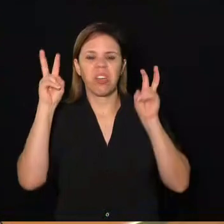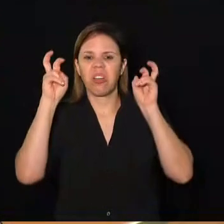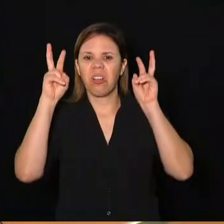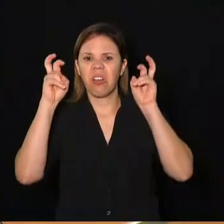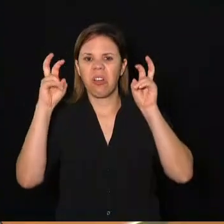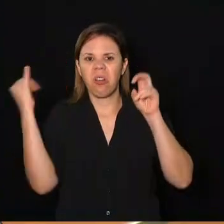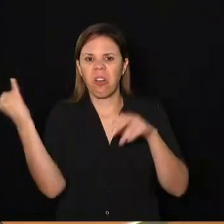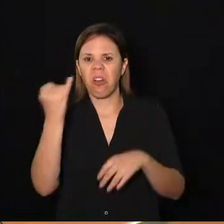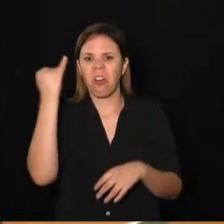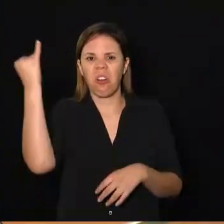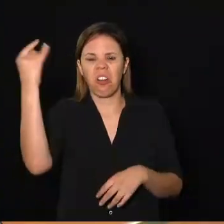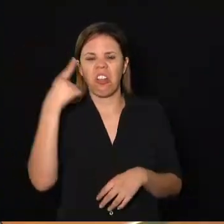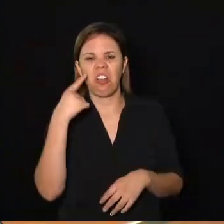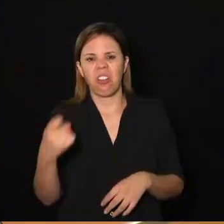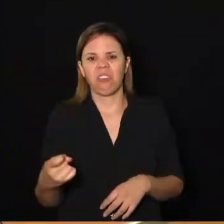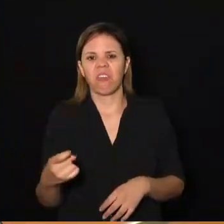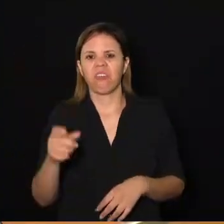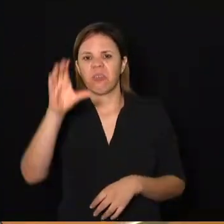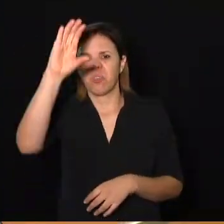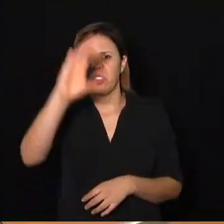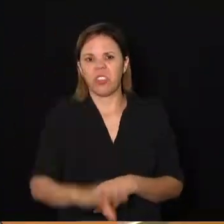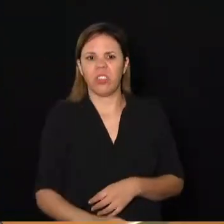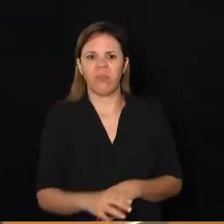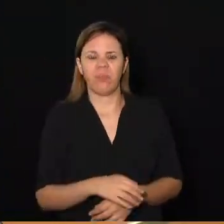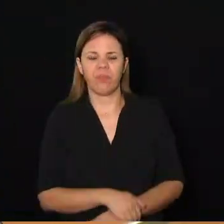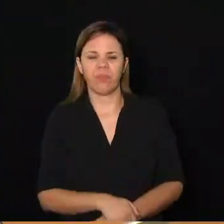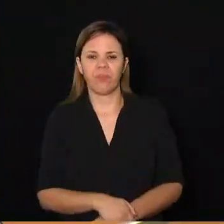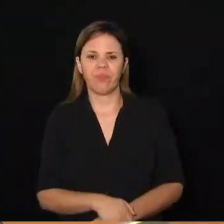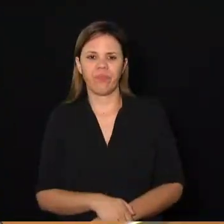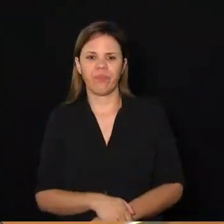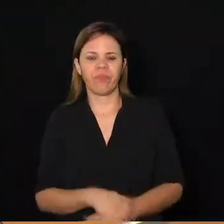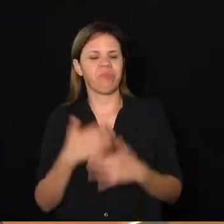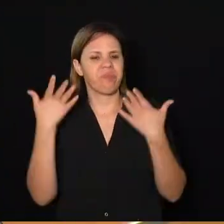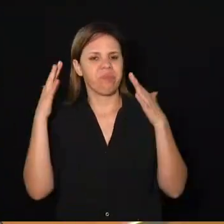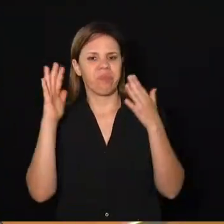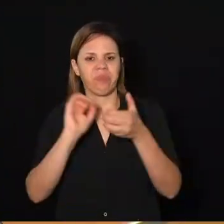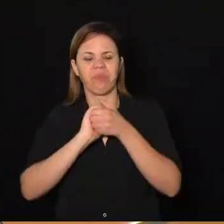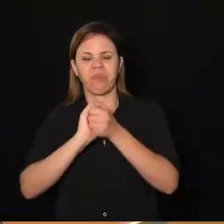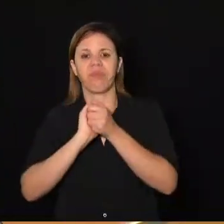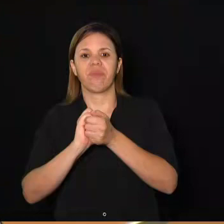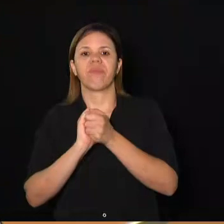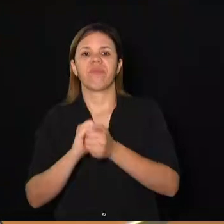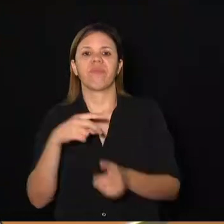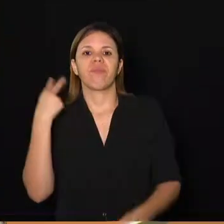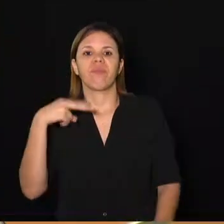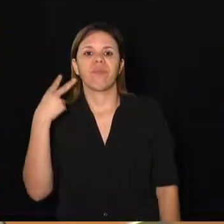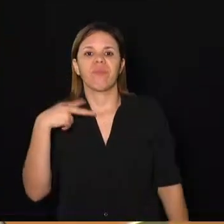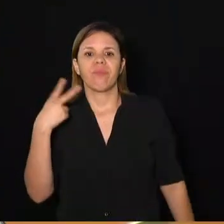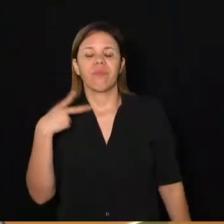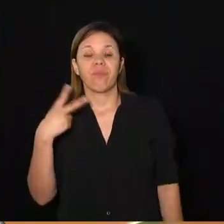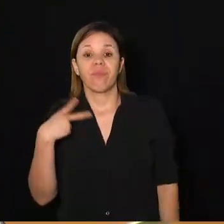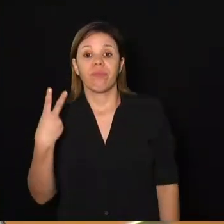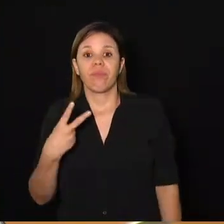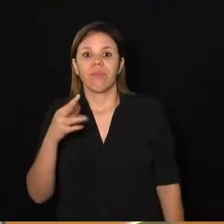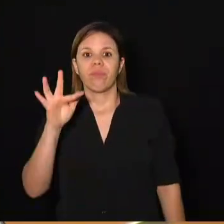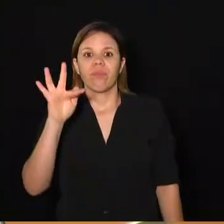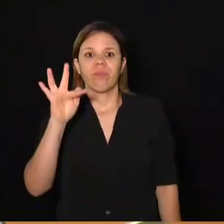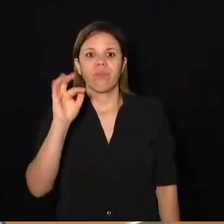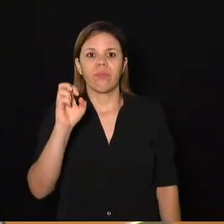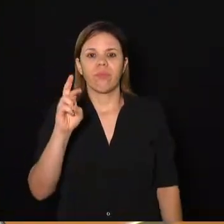de extremo interesse para o cidadão tá parabéns ao vereador aí Fernando Mendes